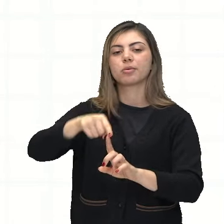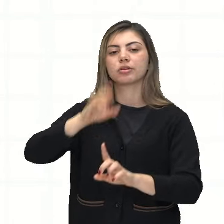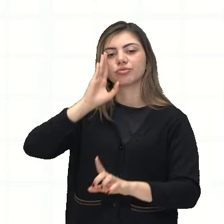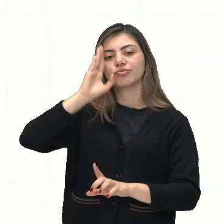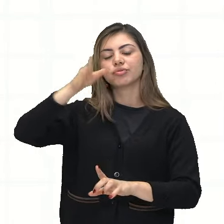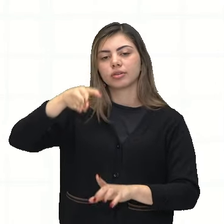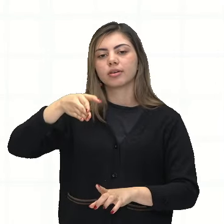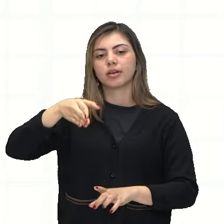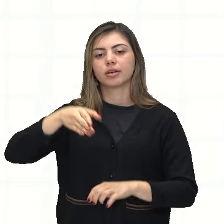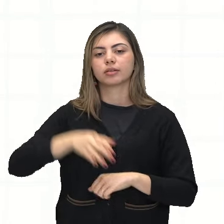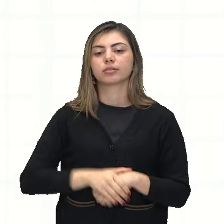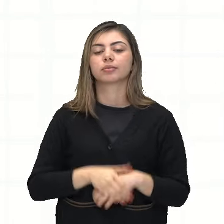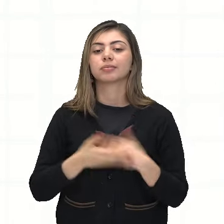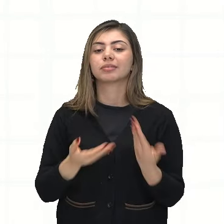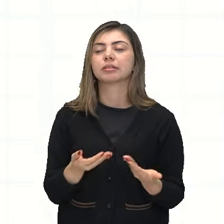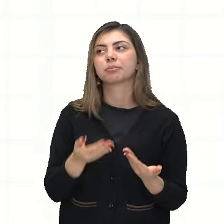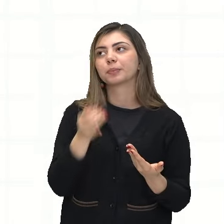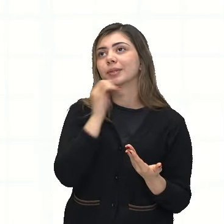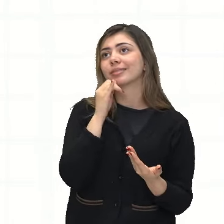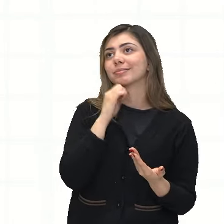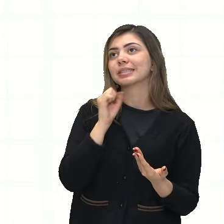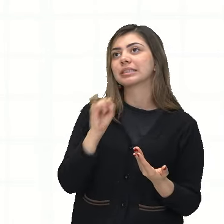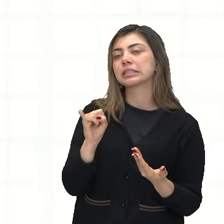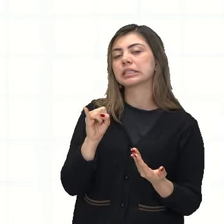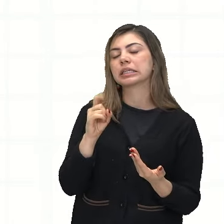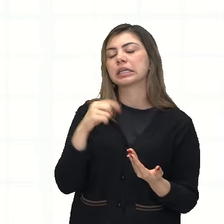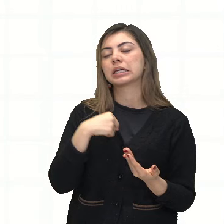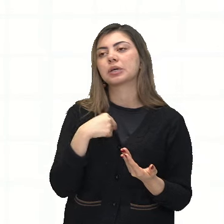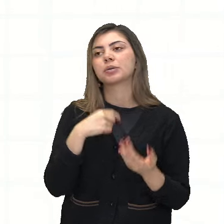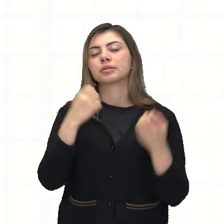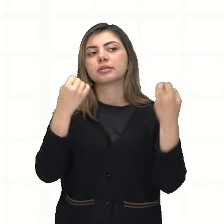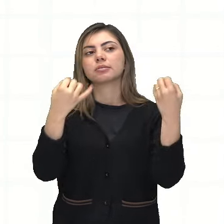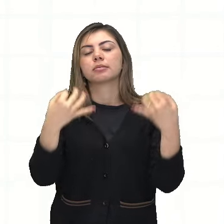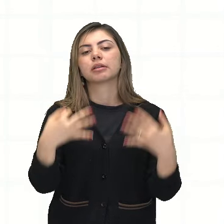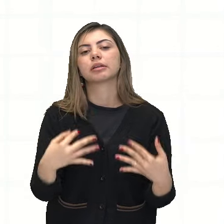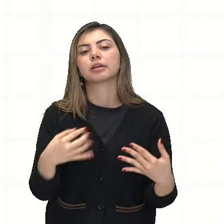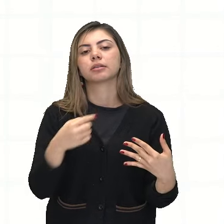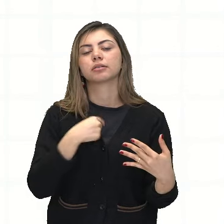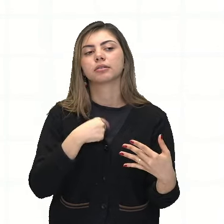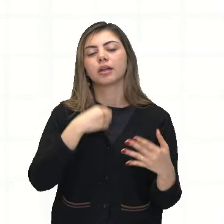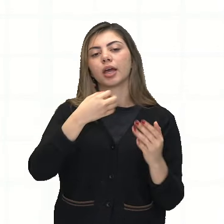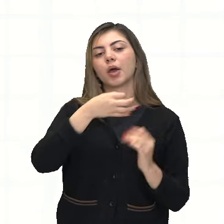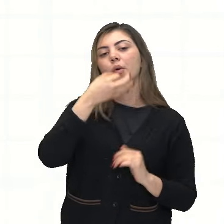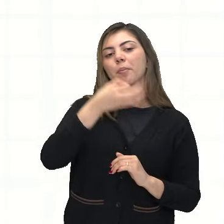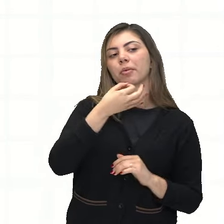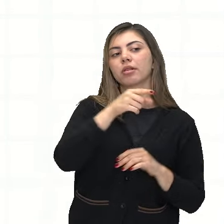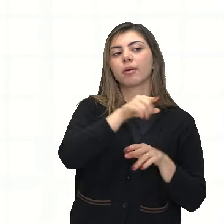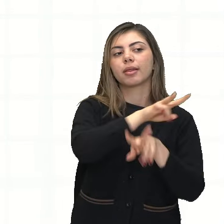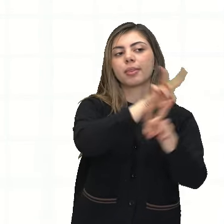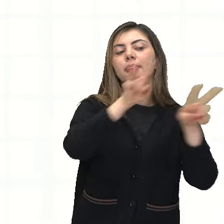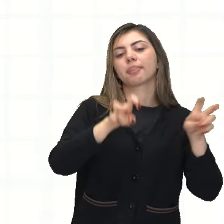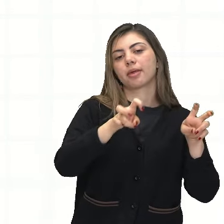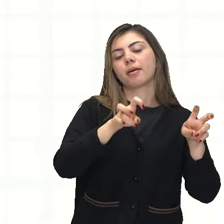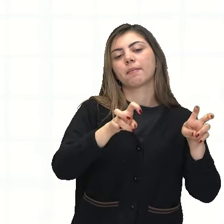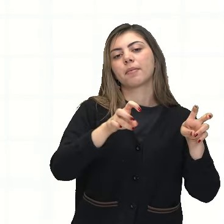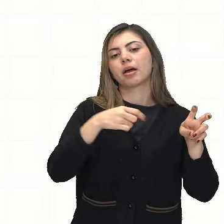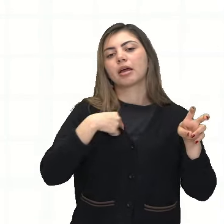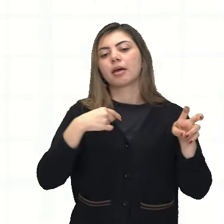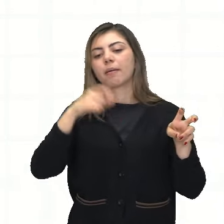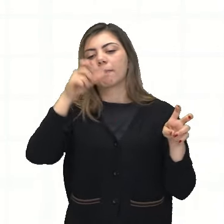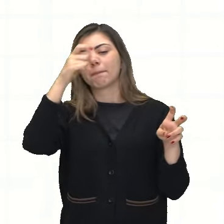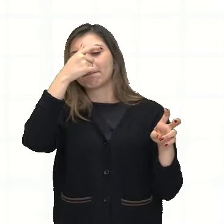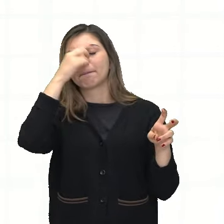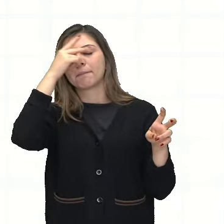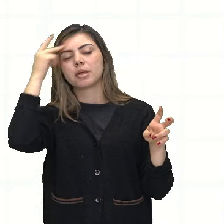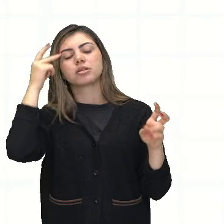objetiva porque se eu estou falando sobre os meus argumentos de uma determinada temática eu não quero confundir o